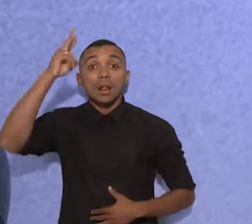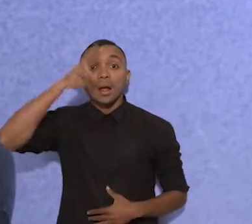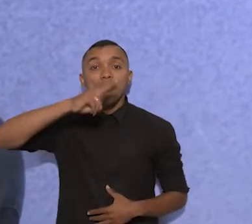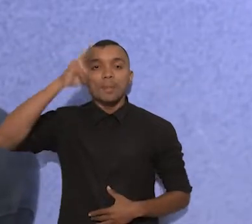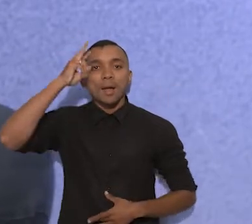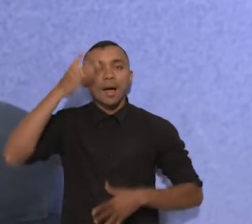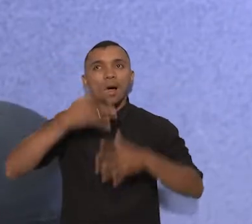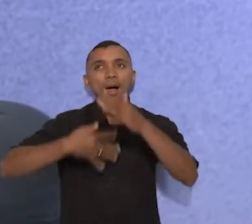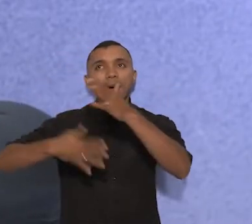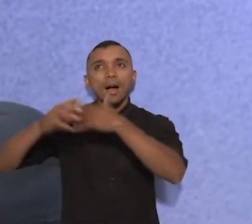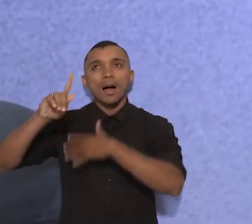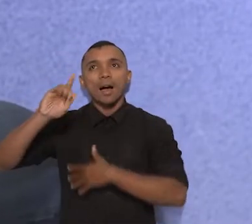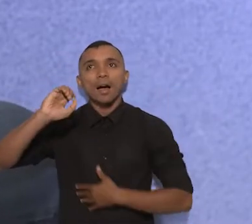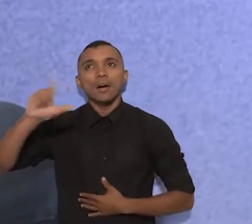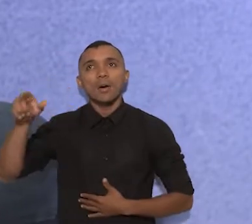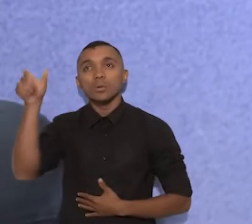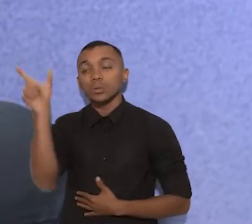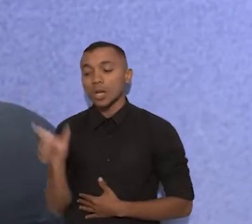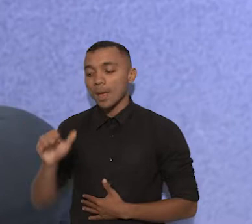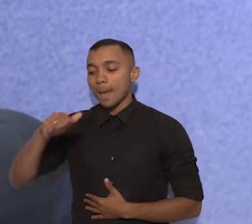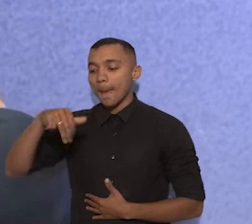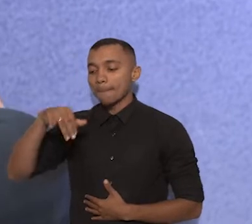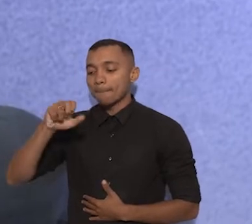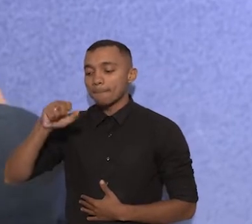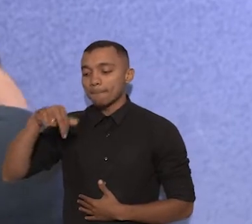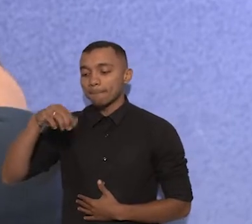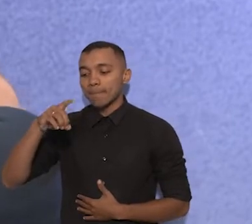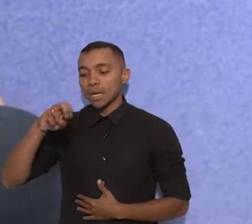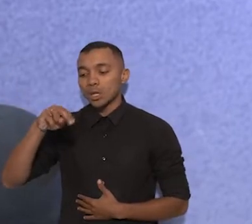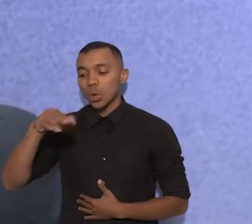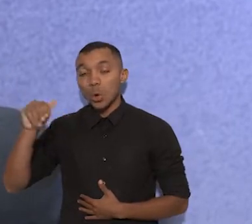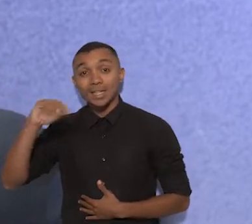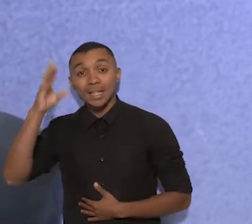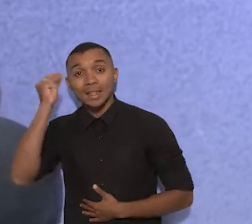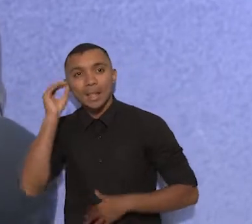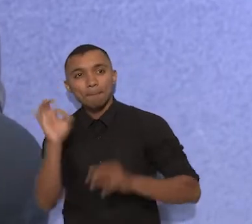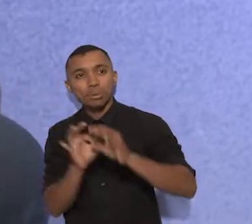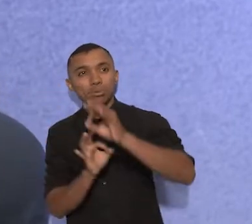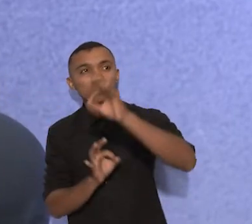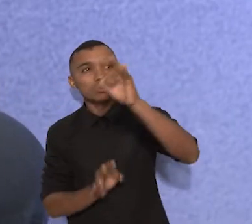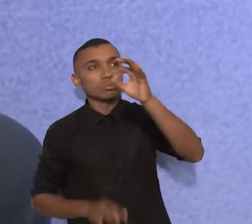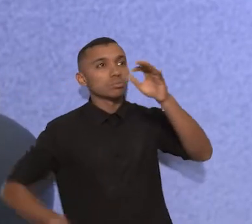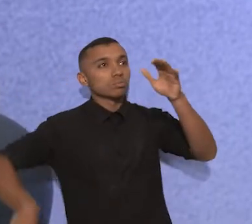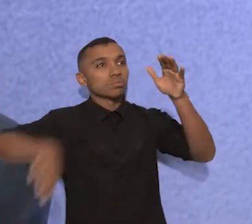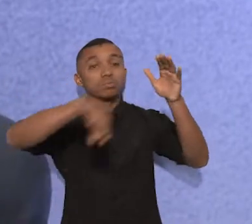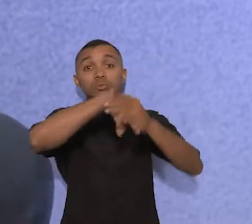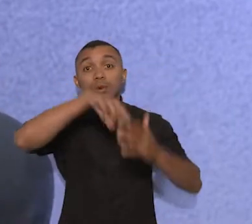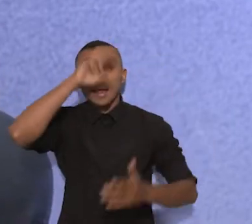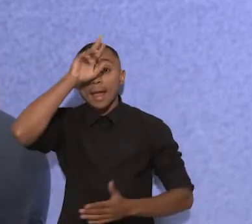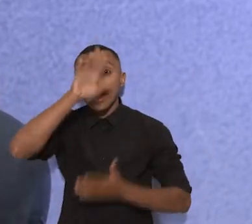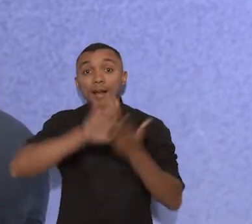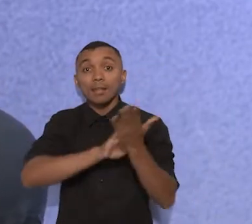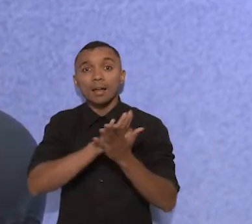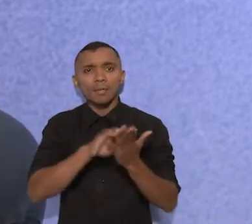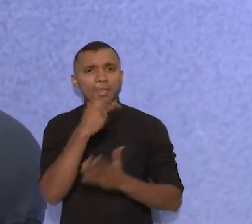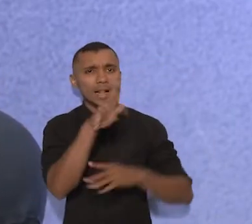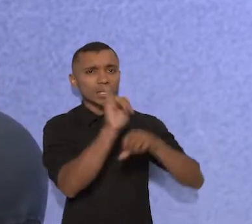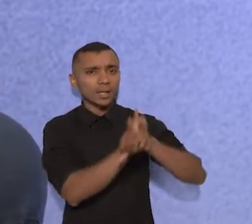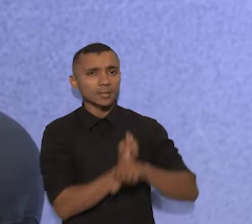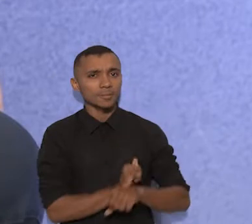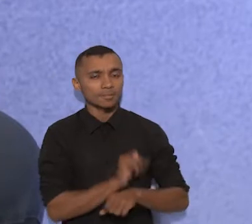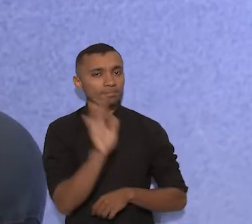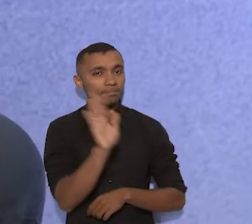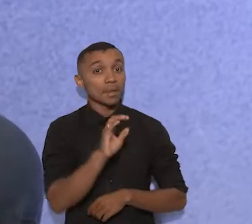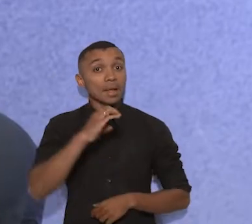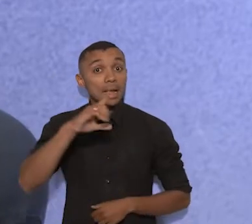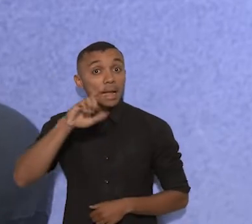gols anteriores do Medoza, que ele batia cruzado e não errava. E esse não é bem o estilo do Clebão. O Clebão é